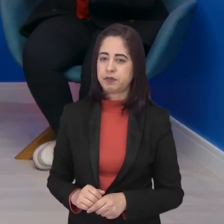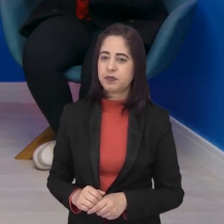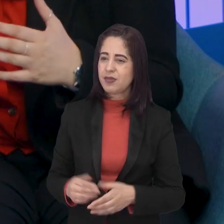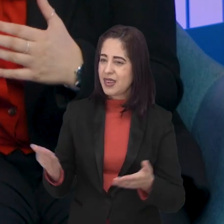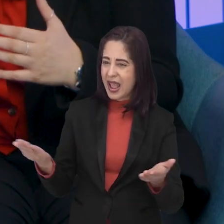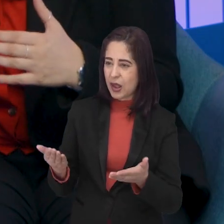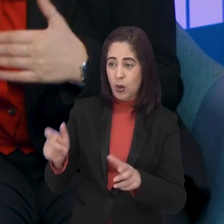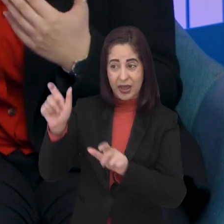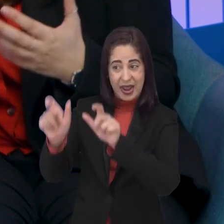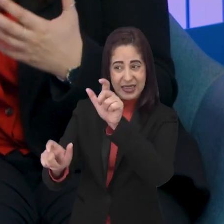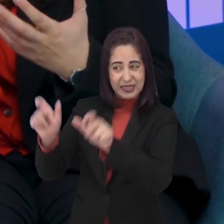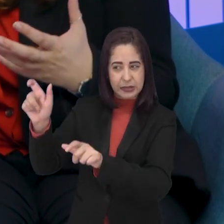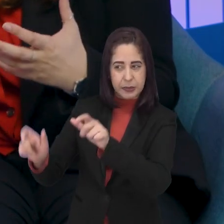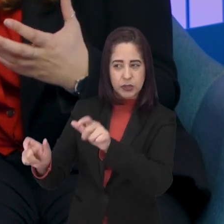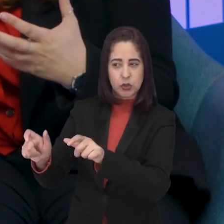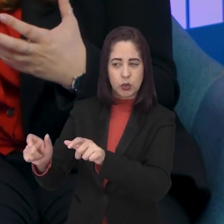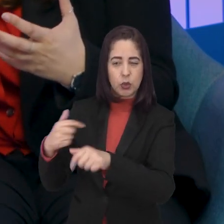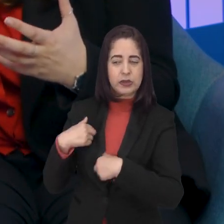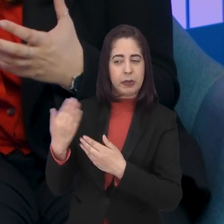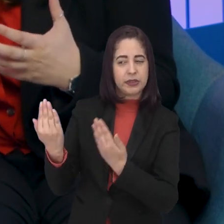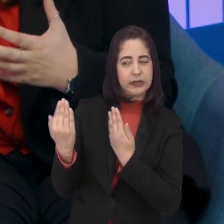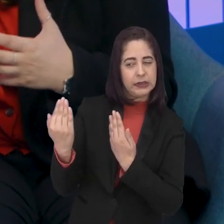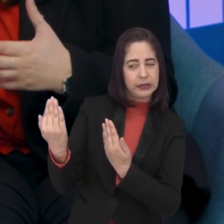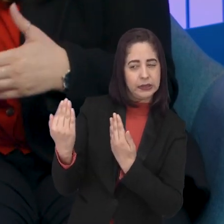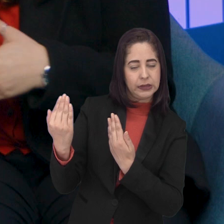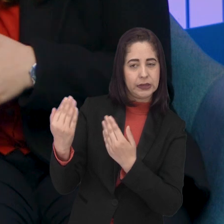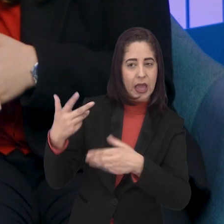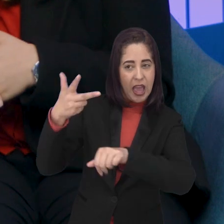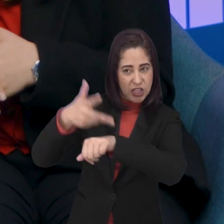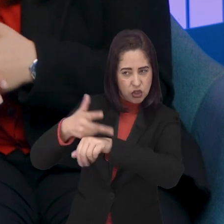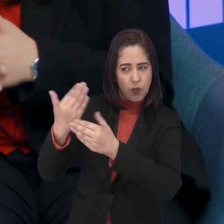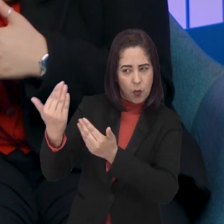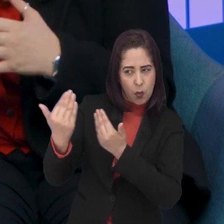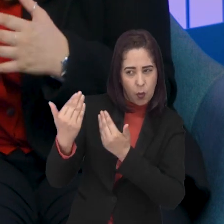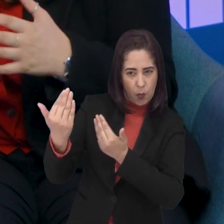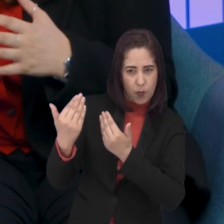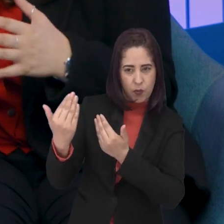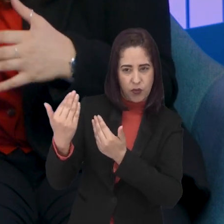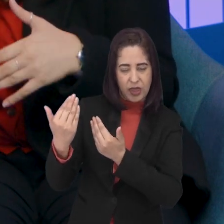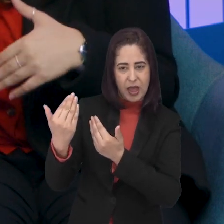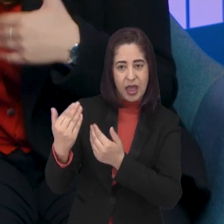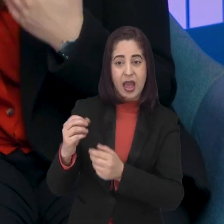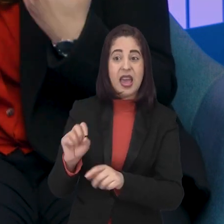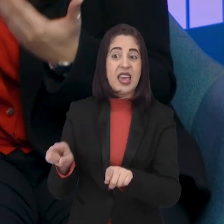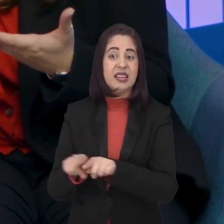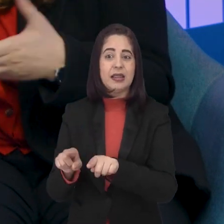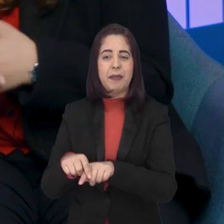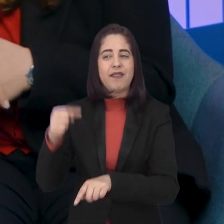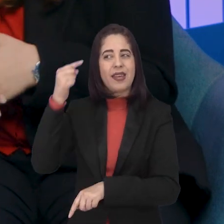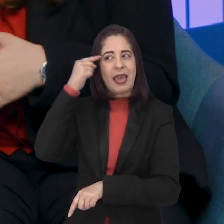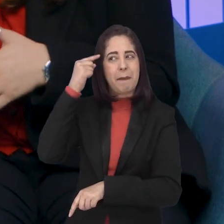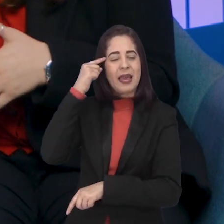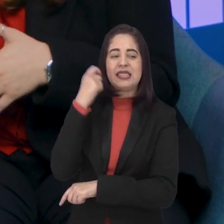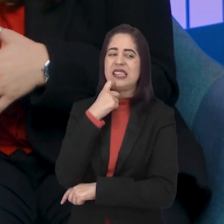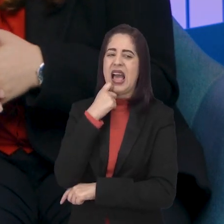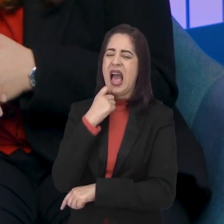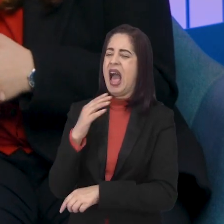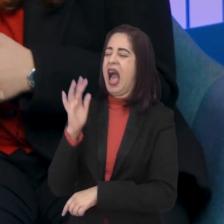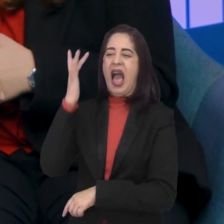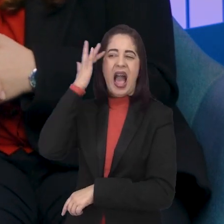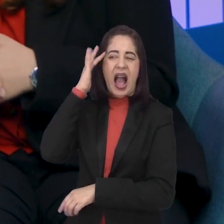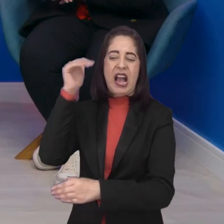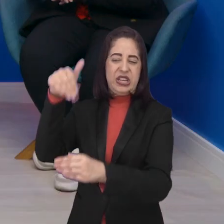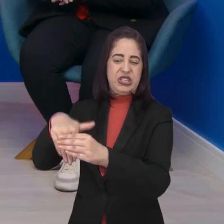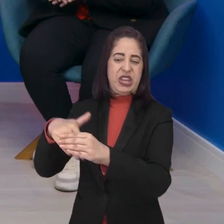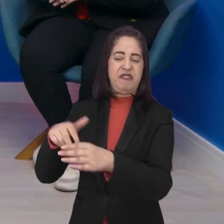pessoas podem questionar mais, com essa manipulação, né, dos vídeos da inteligência artificial, você acha que as pessoas podem questionar mais ainda o resultado das